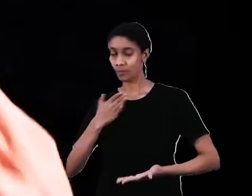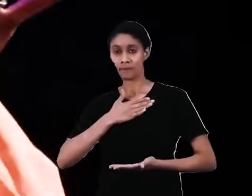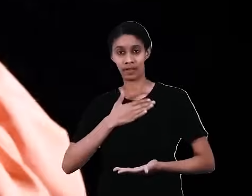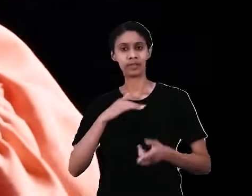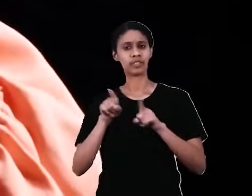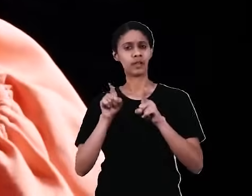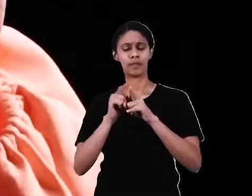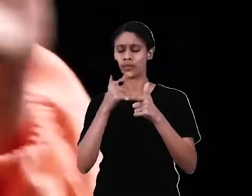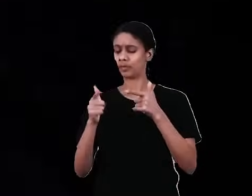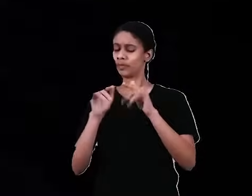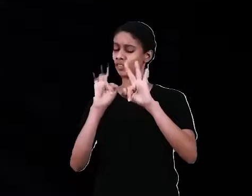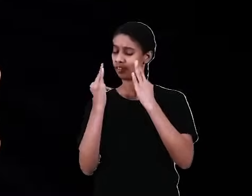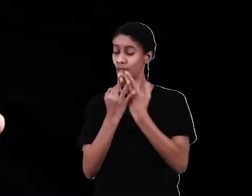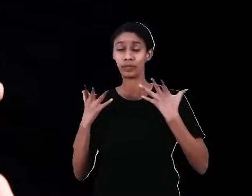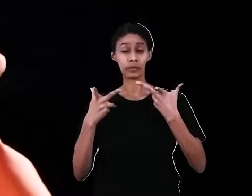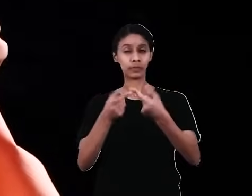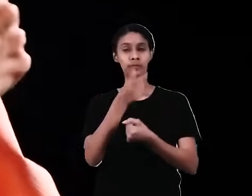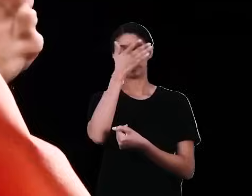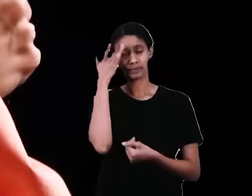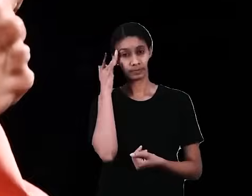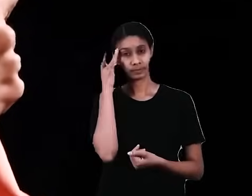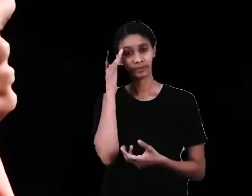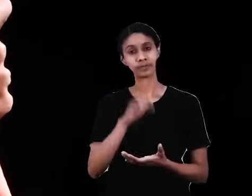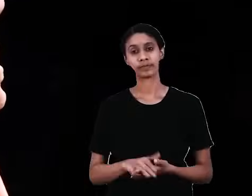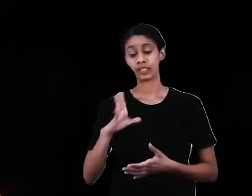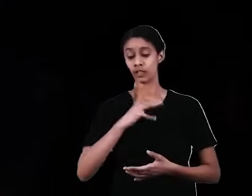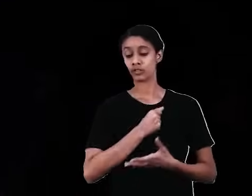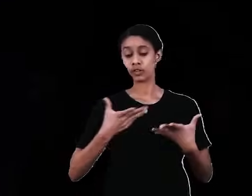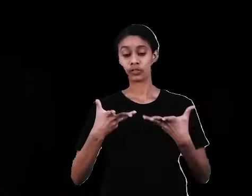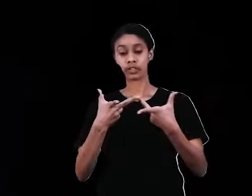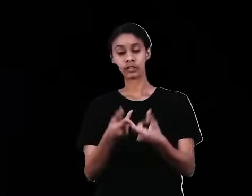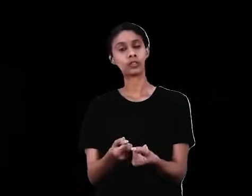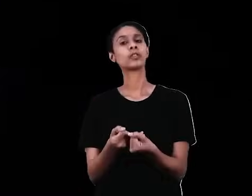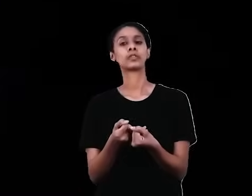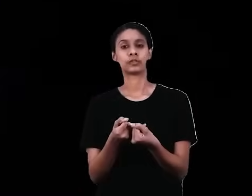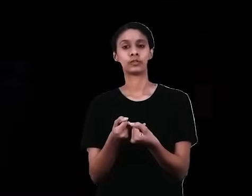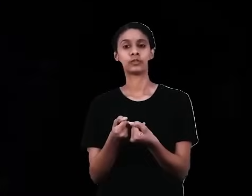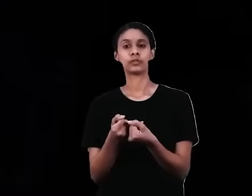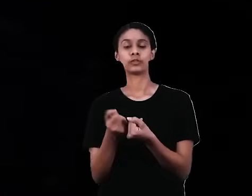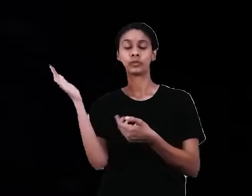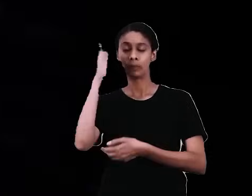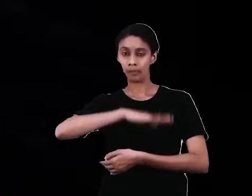família, eu resolvo o problema de todo mundo. Eu salvo a todos de uma tragédia.